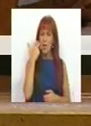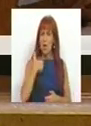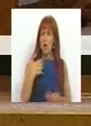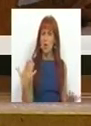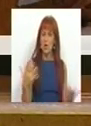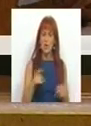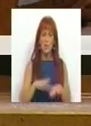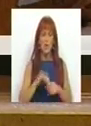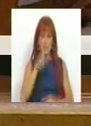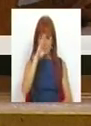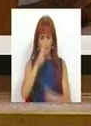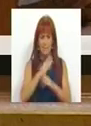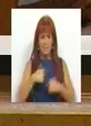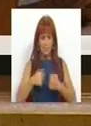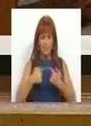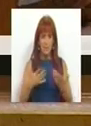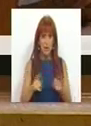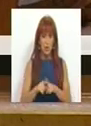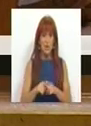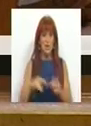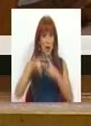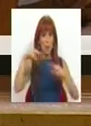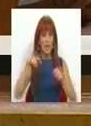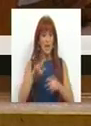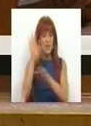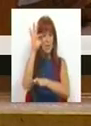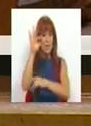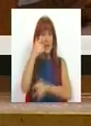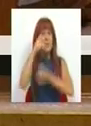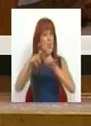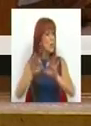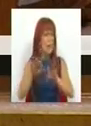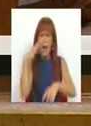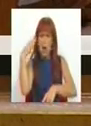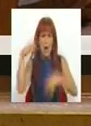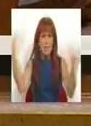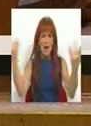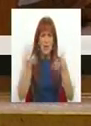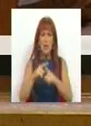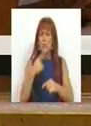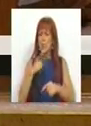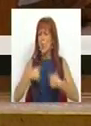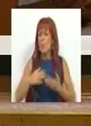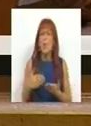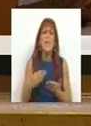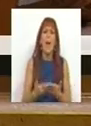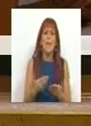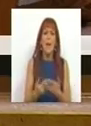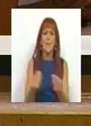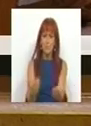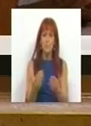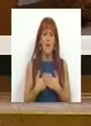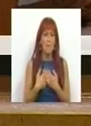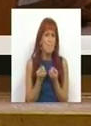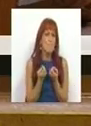orgulhosos pela dedicação dos nossos autarcas de freguesia, cidadãos comuns, que dão tanto de si, recebendo